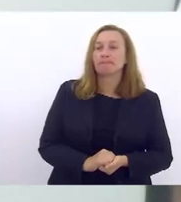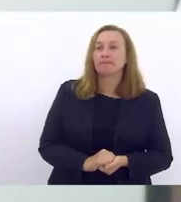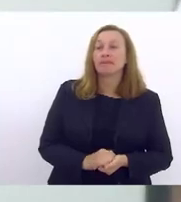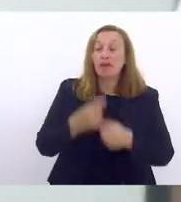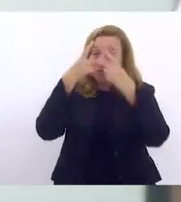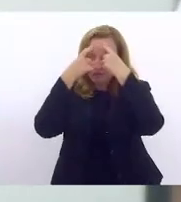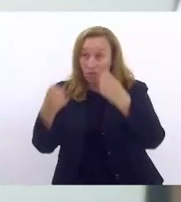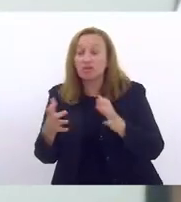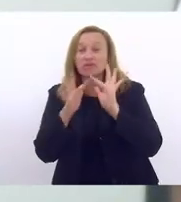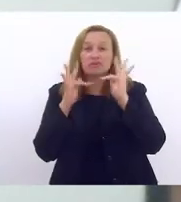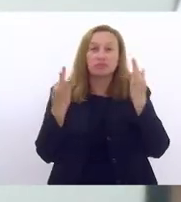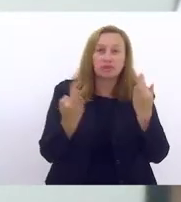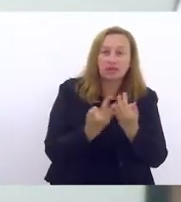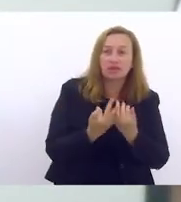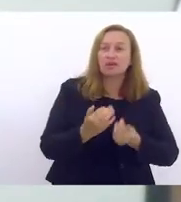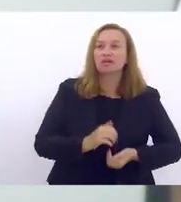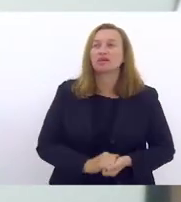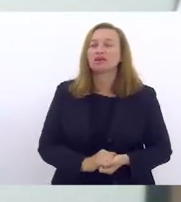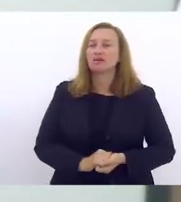que mais existe.